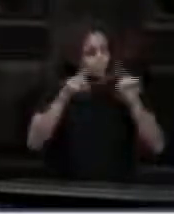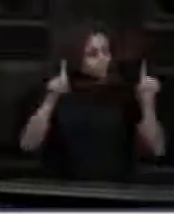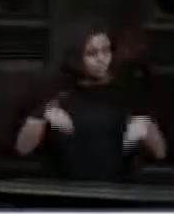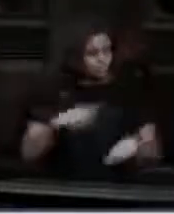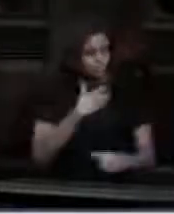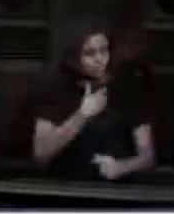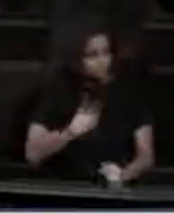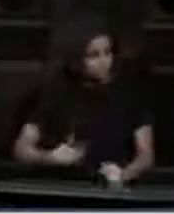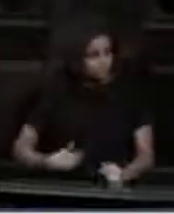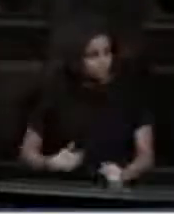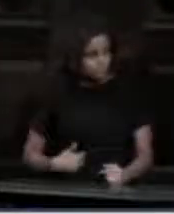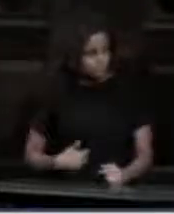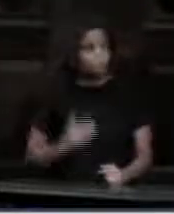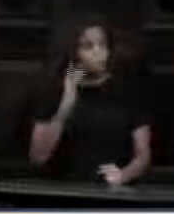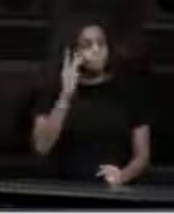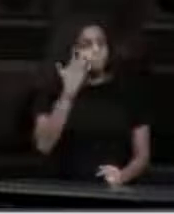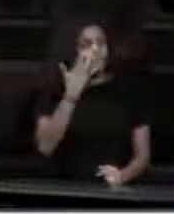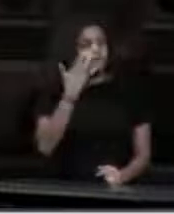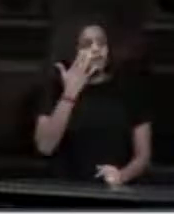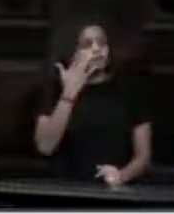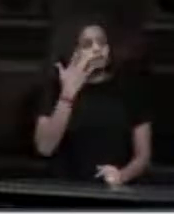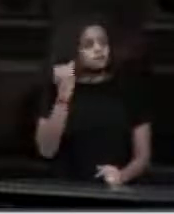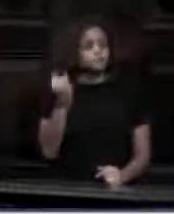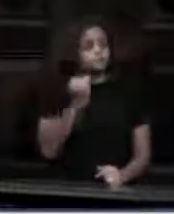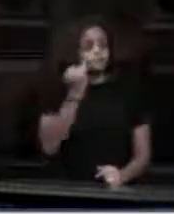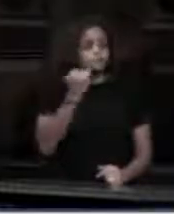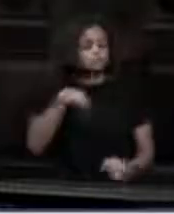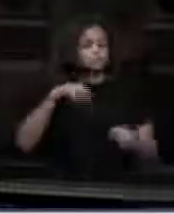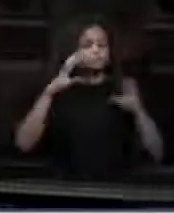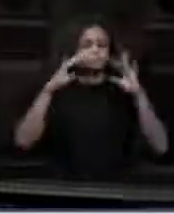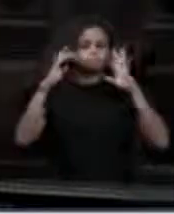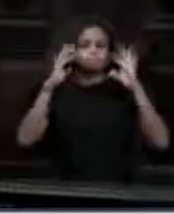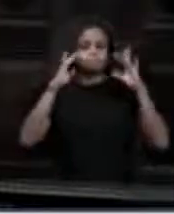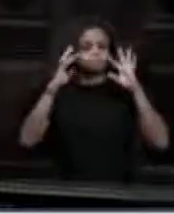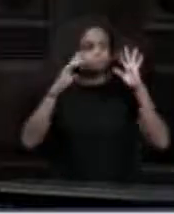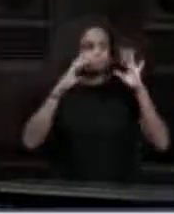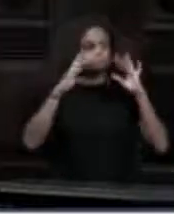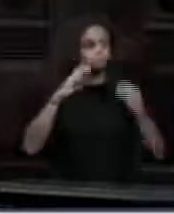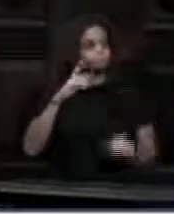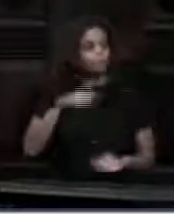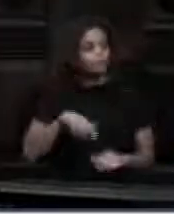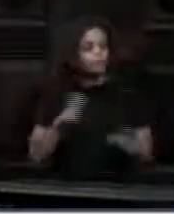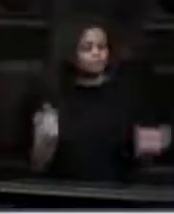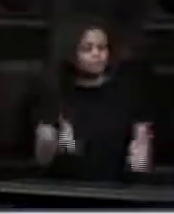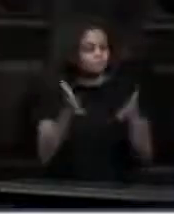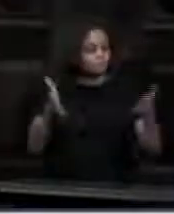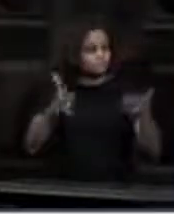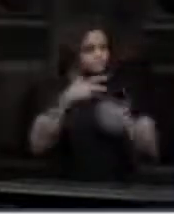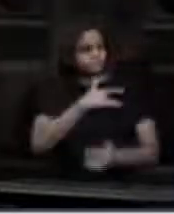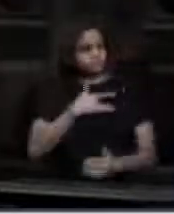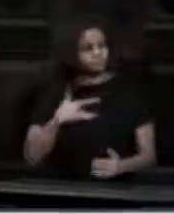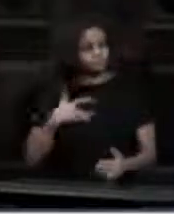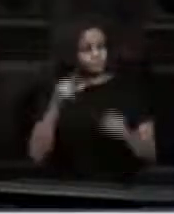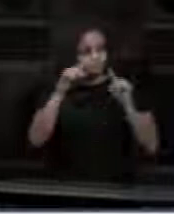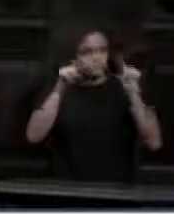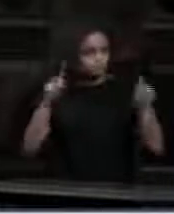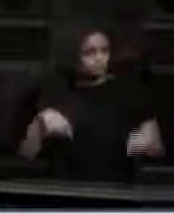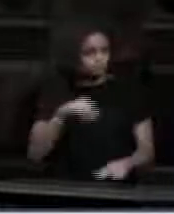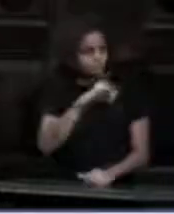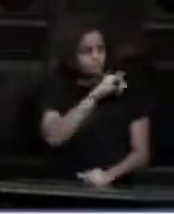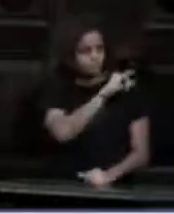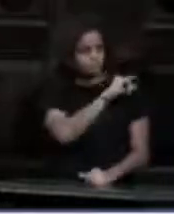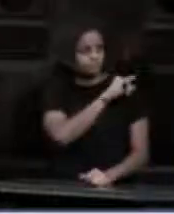o projeto traz de importante para a nossa reflexão, que é a condição de saúde dos servidores públicos do